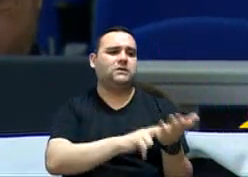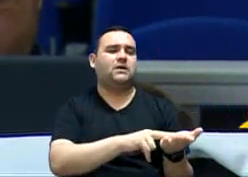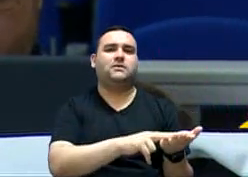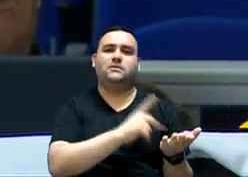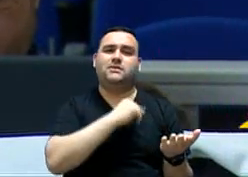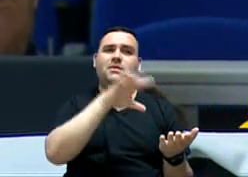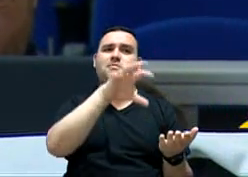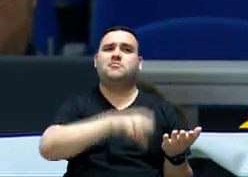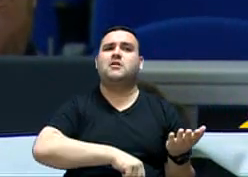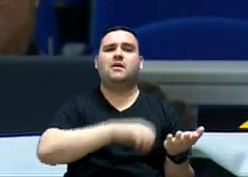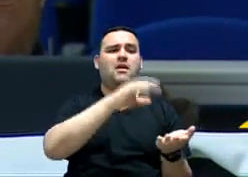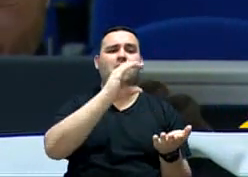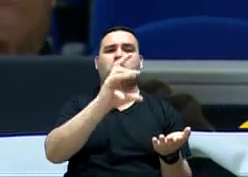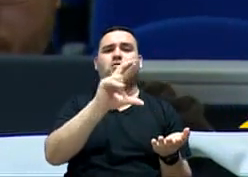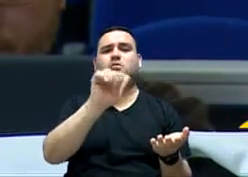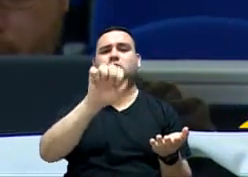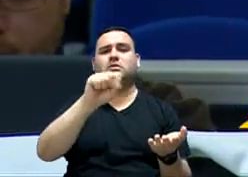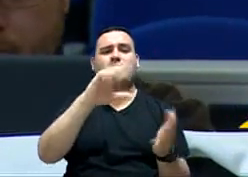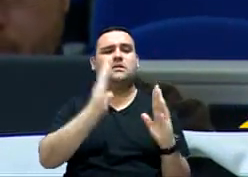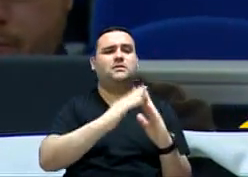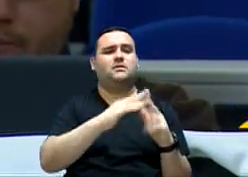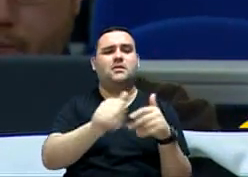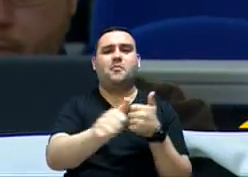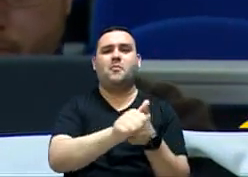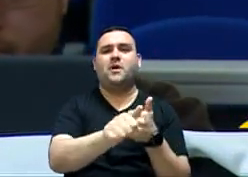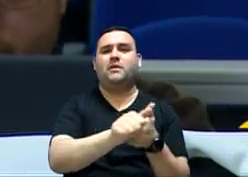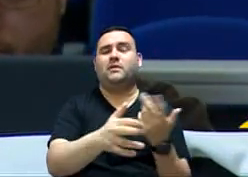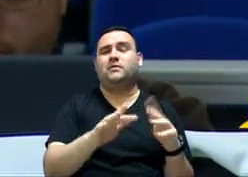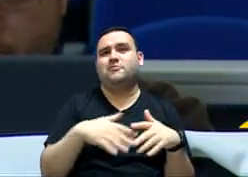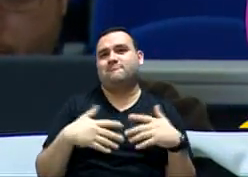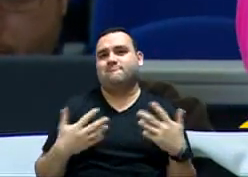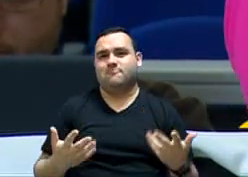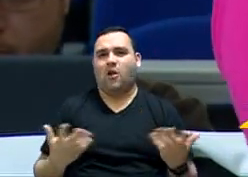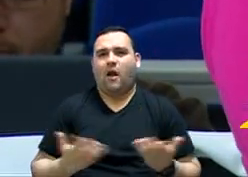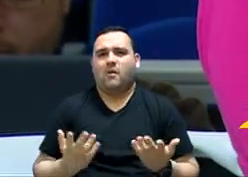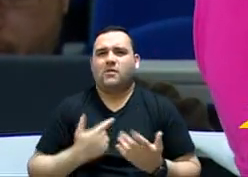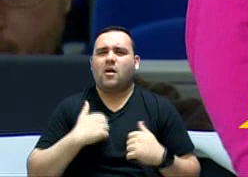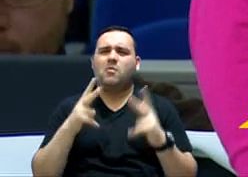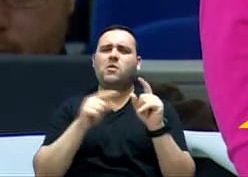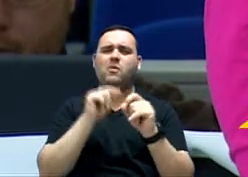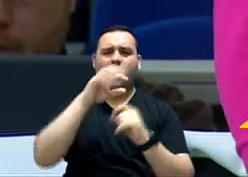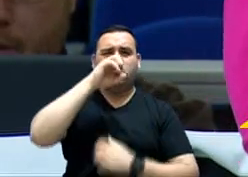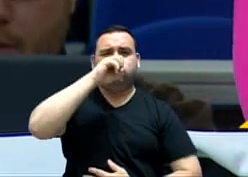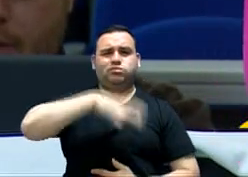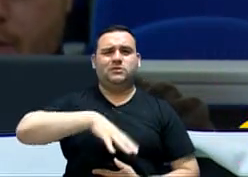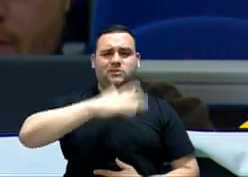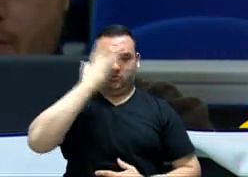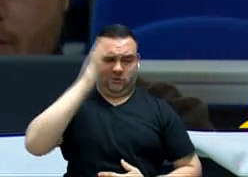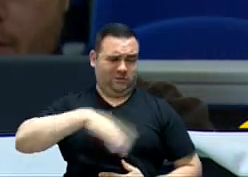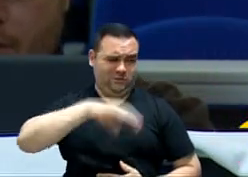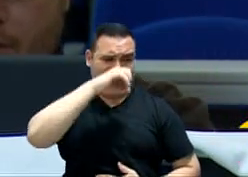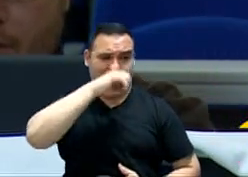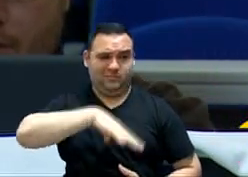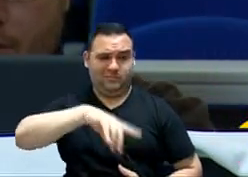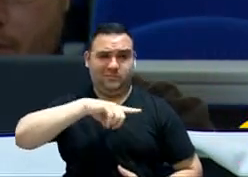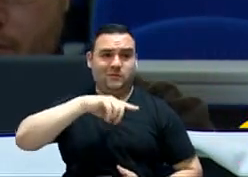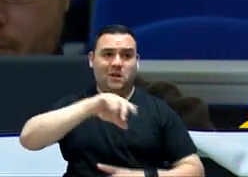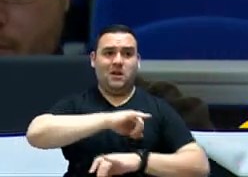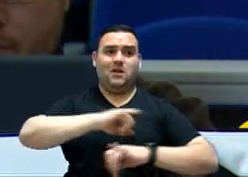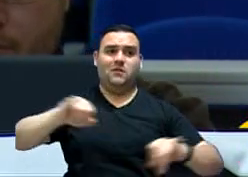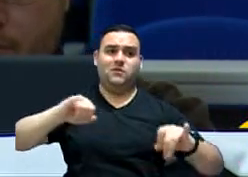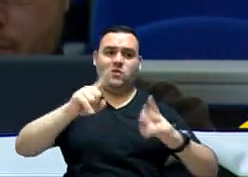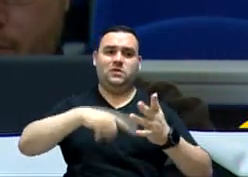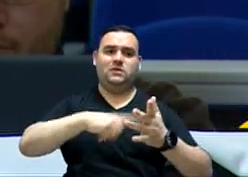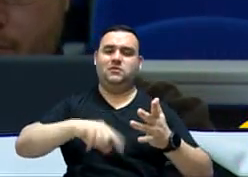ter pego no CRAS próximo à sua região. Residência. Então, isso eu vejo como um desrespeito para a população. Não foi